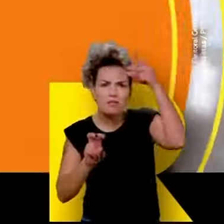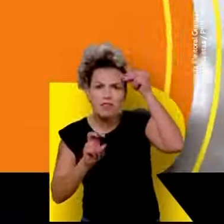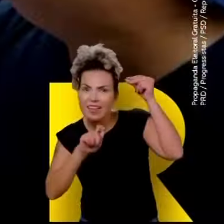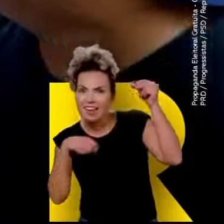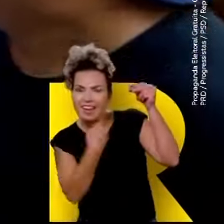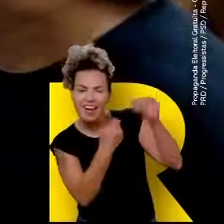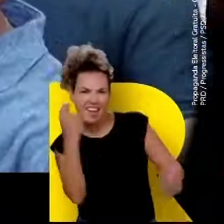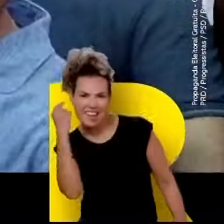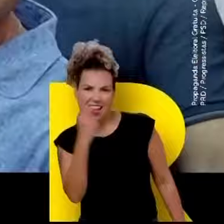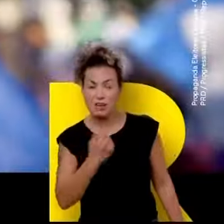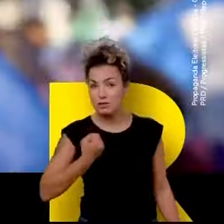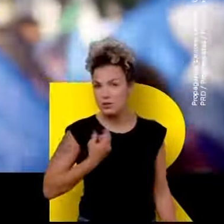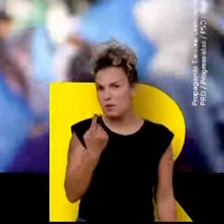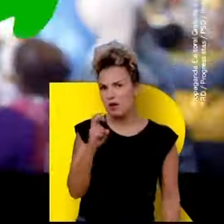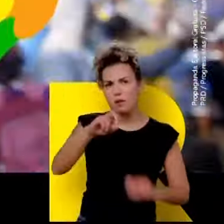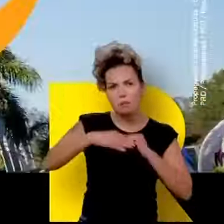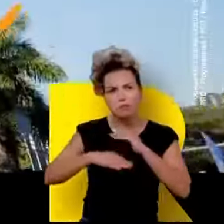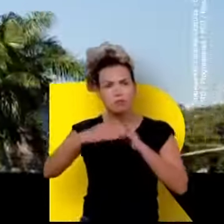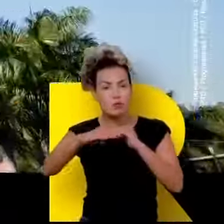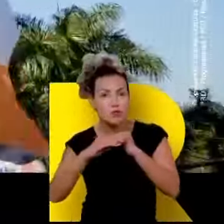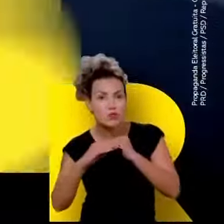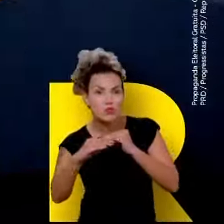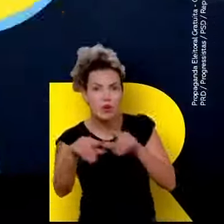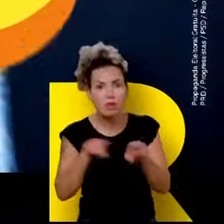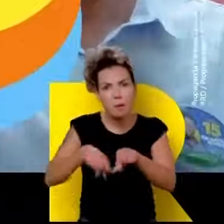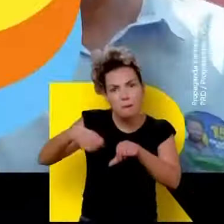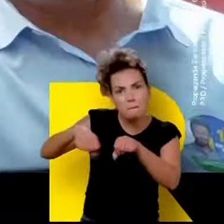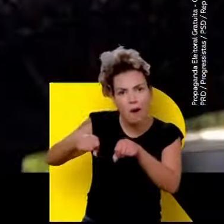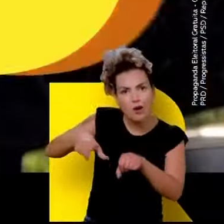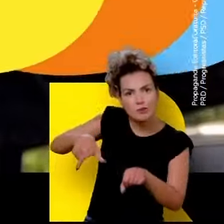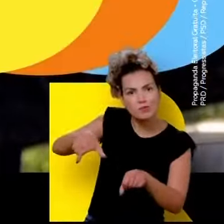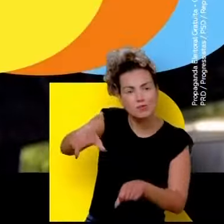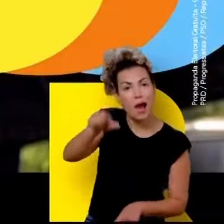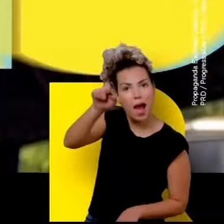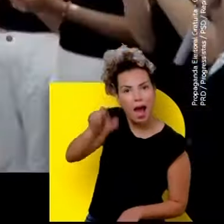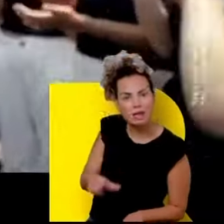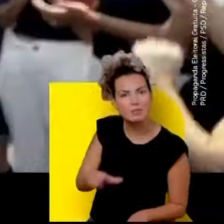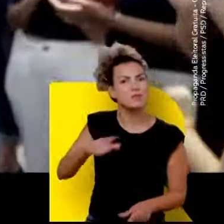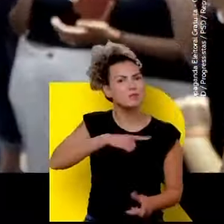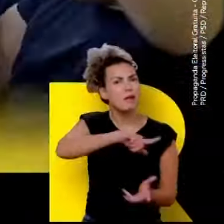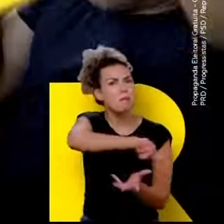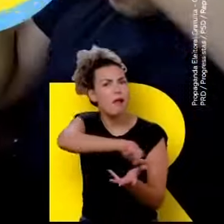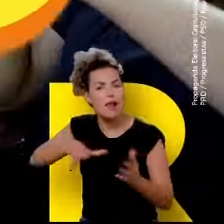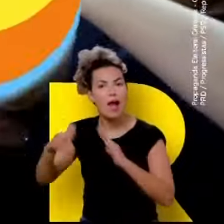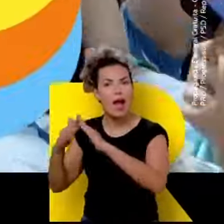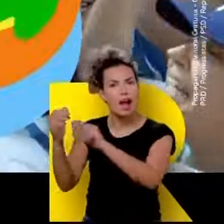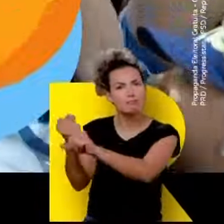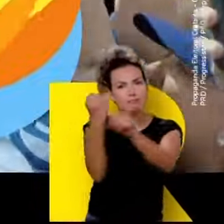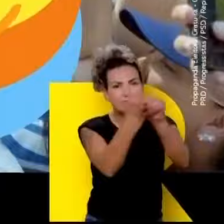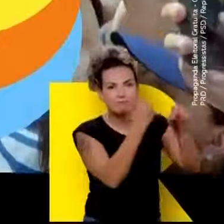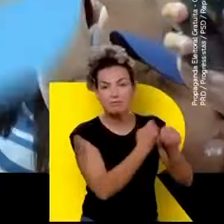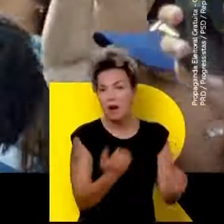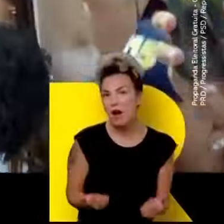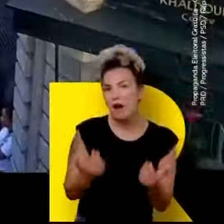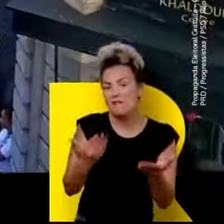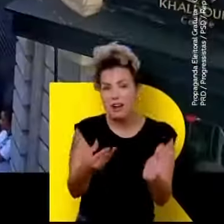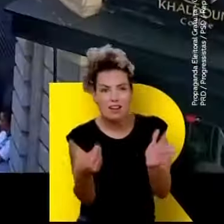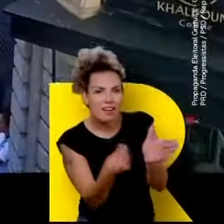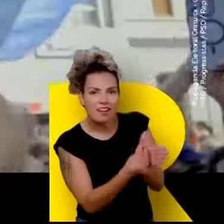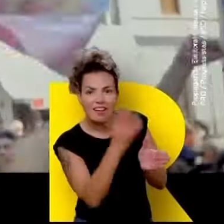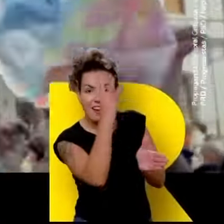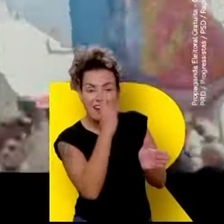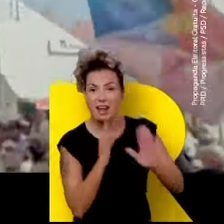mundo é 15, porque Ricardo é 15. Asfalto novo é 15, Faixa Azul é 15. Acolhimento é 15, moradia é